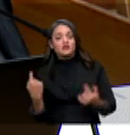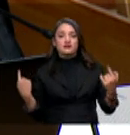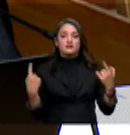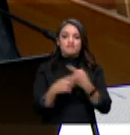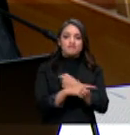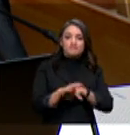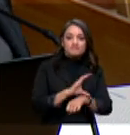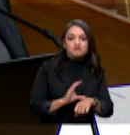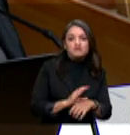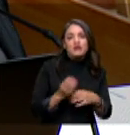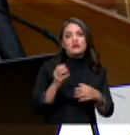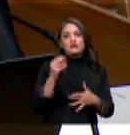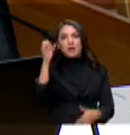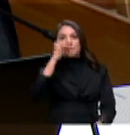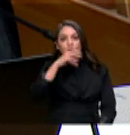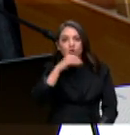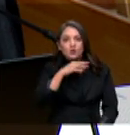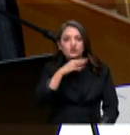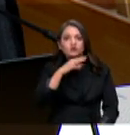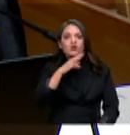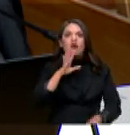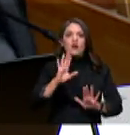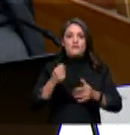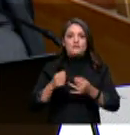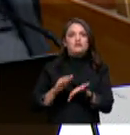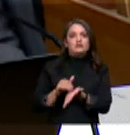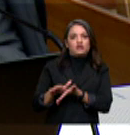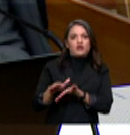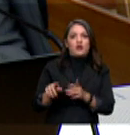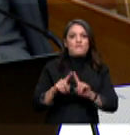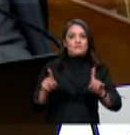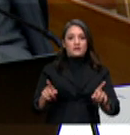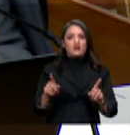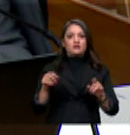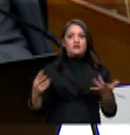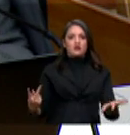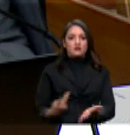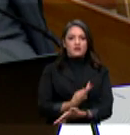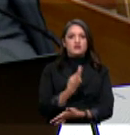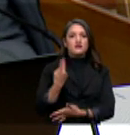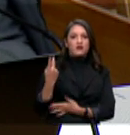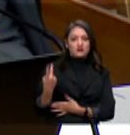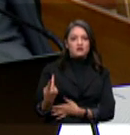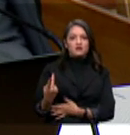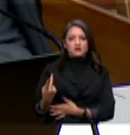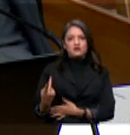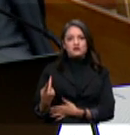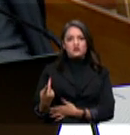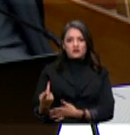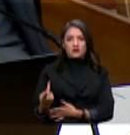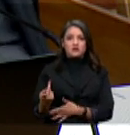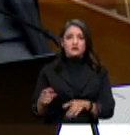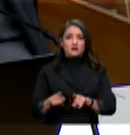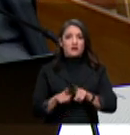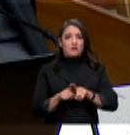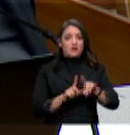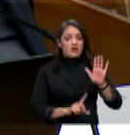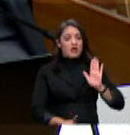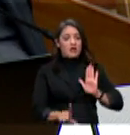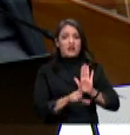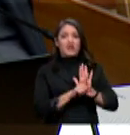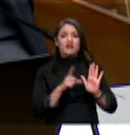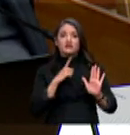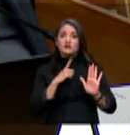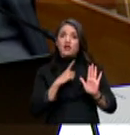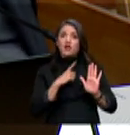abuso, deve ser afastado. Mas não me parece que ocorreu aqui, tanto que, posteriormente, a própria legislação veio